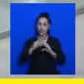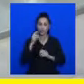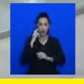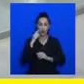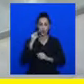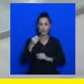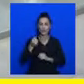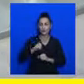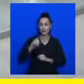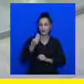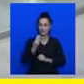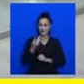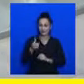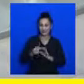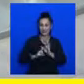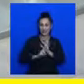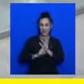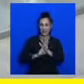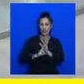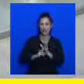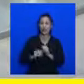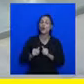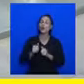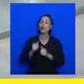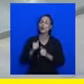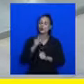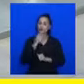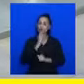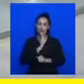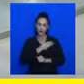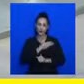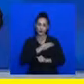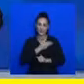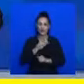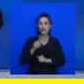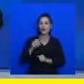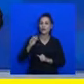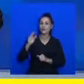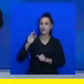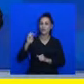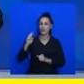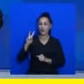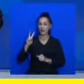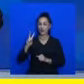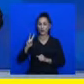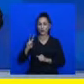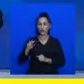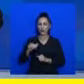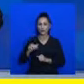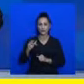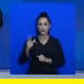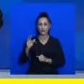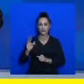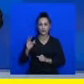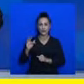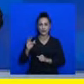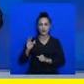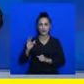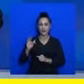número 36, que corresponde ao time Ferroviária do Ceará? Sim, confirmo.